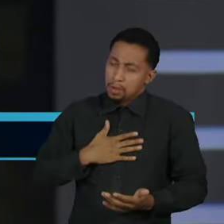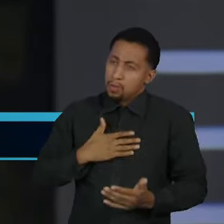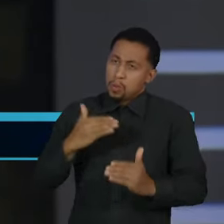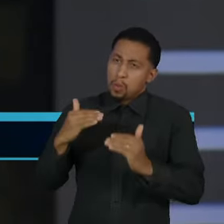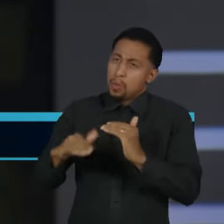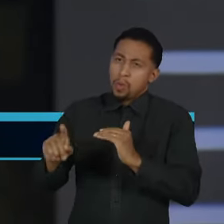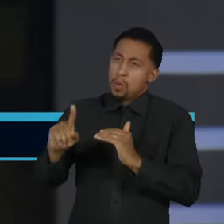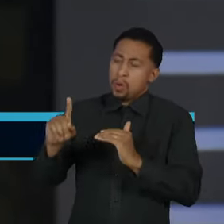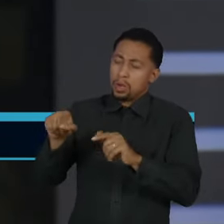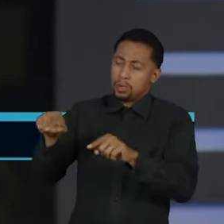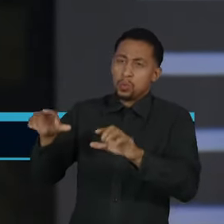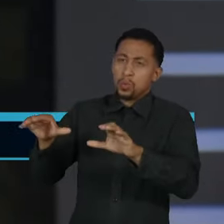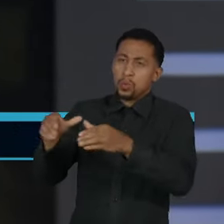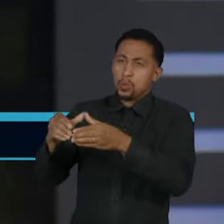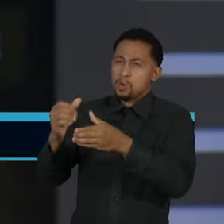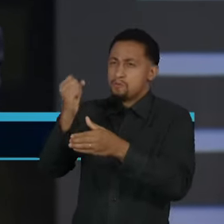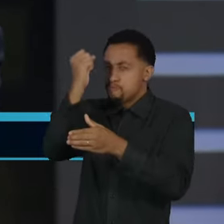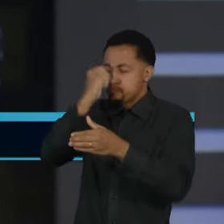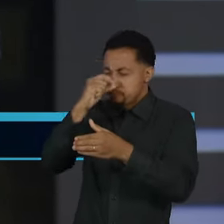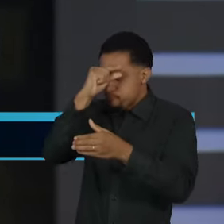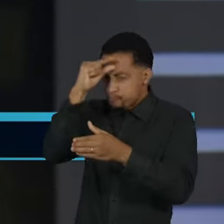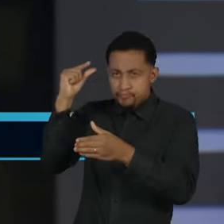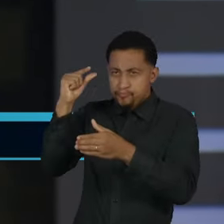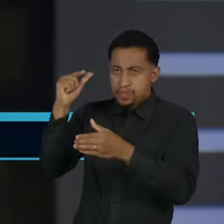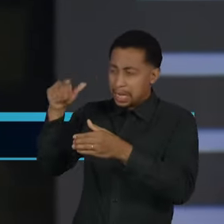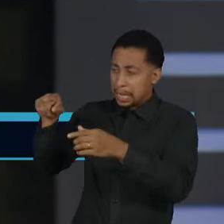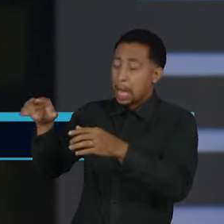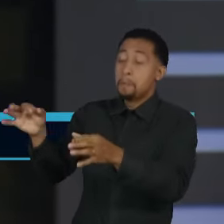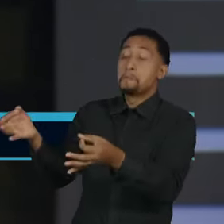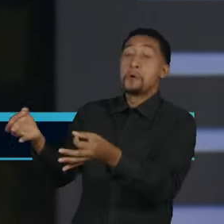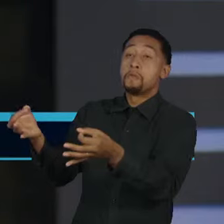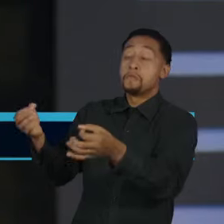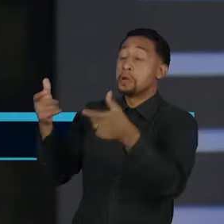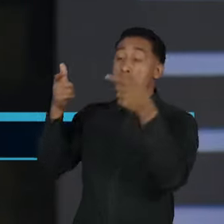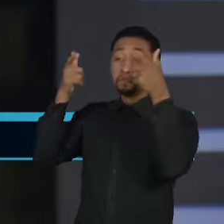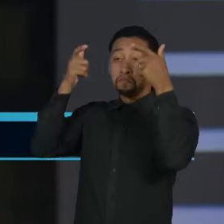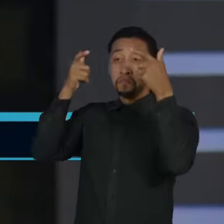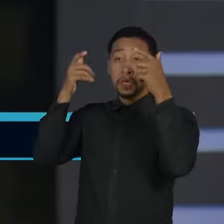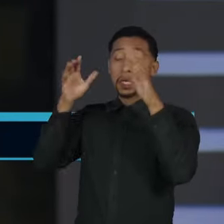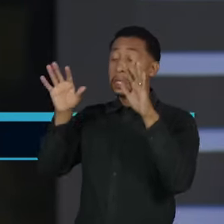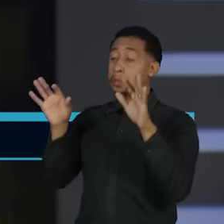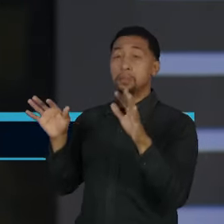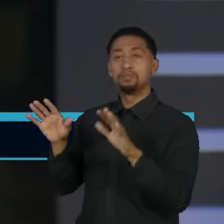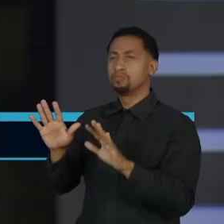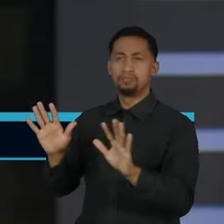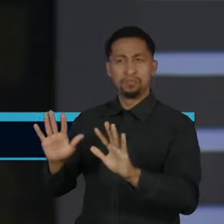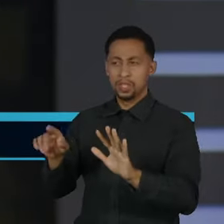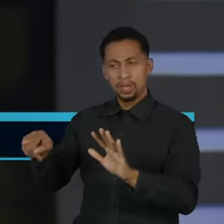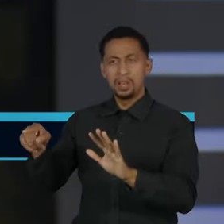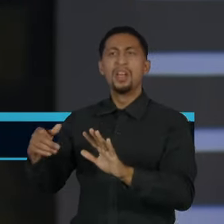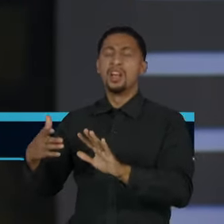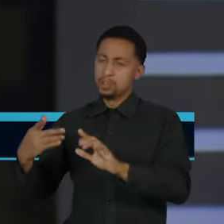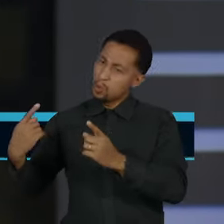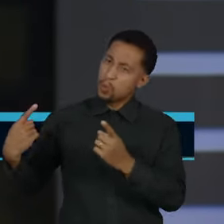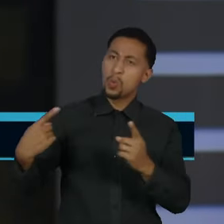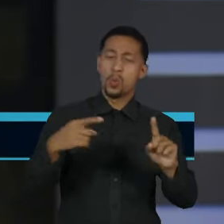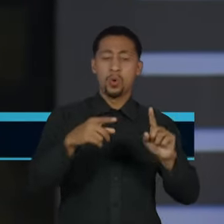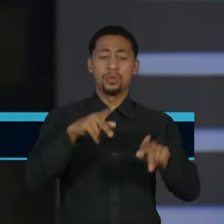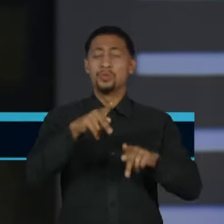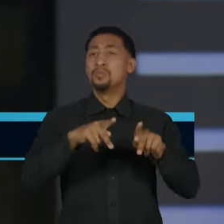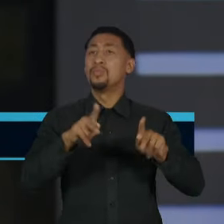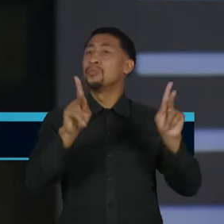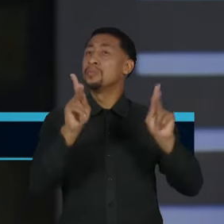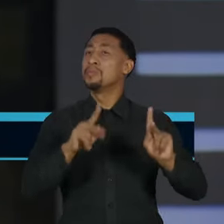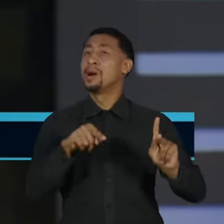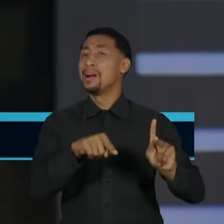santo, pelo contrário, eu o considero como um grupo terrorista, né, que fez uma barbaridade contra um povo que estava em paz. Mas é necessário também